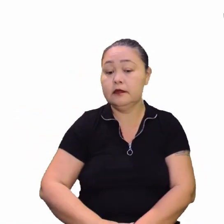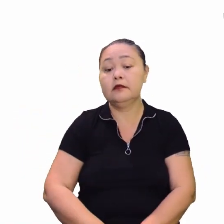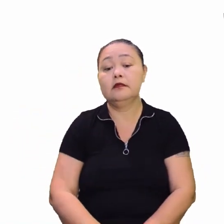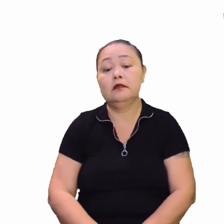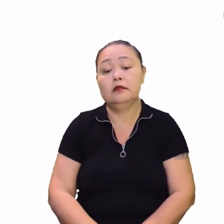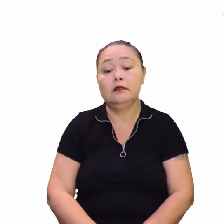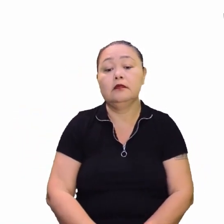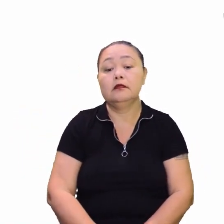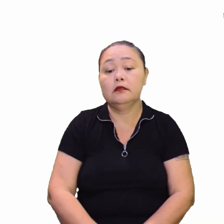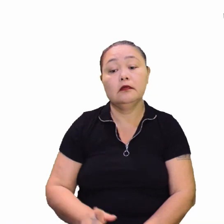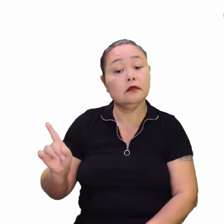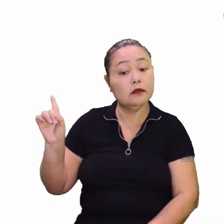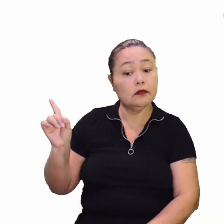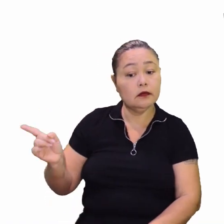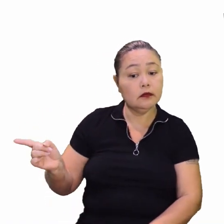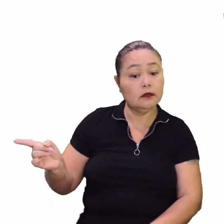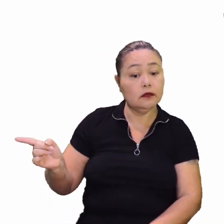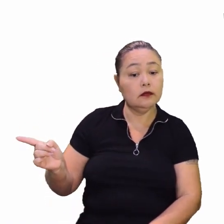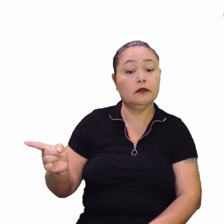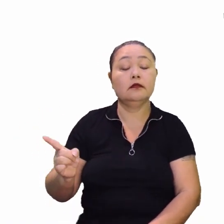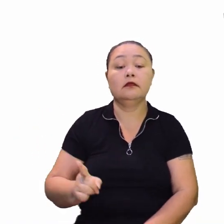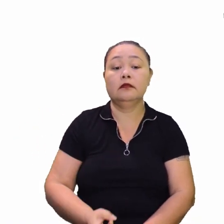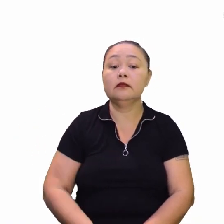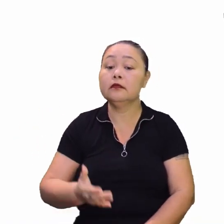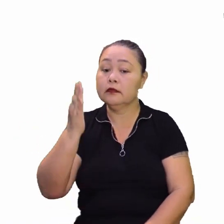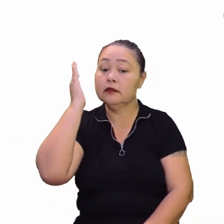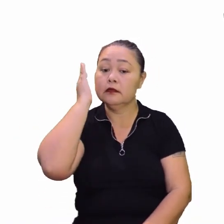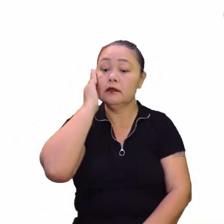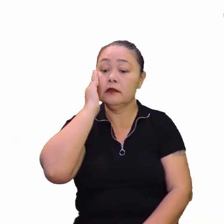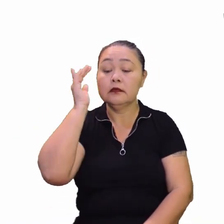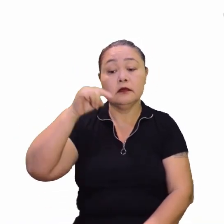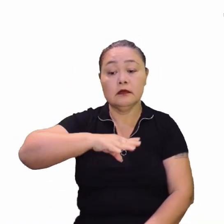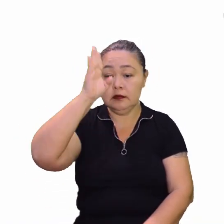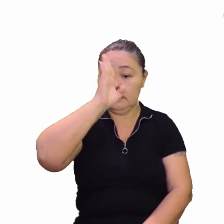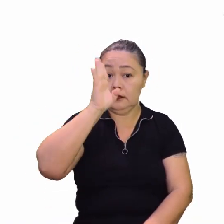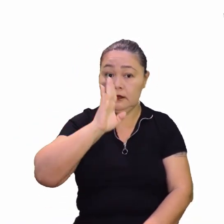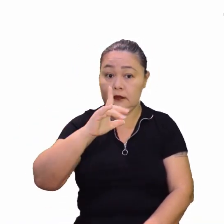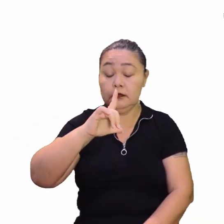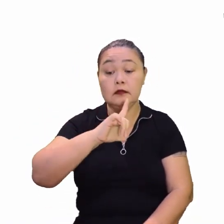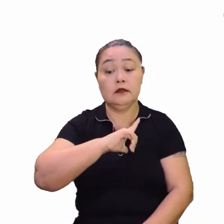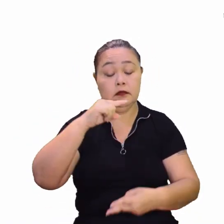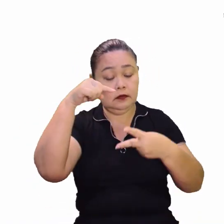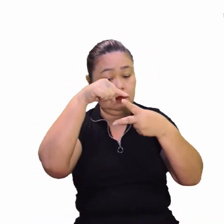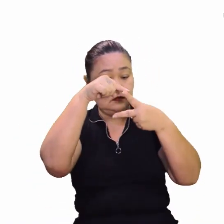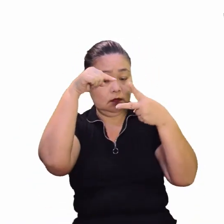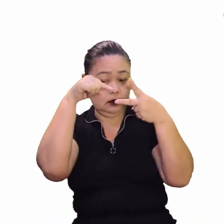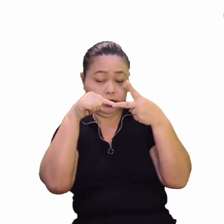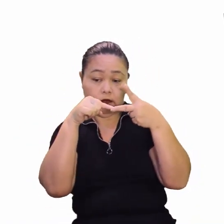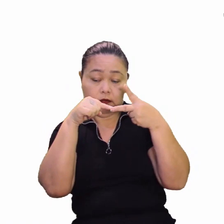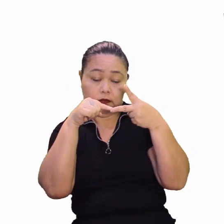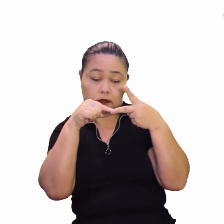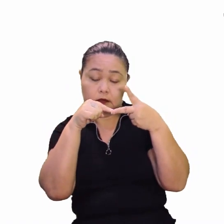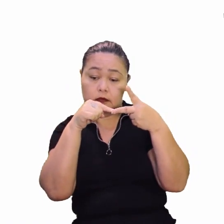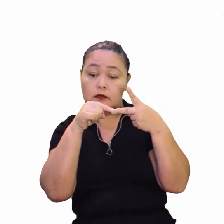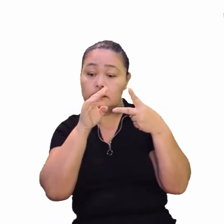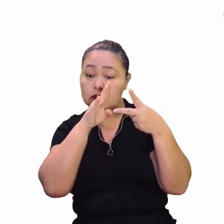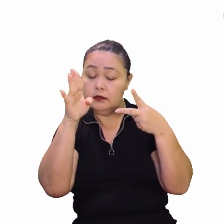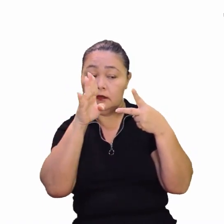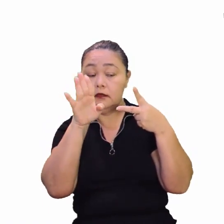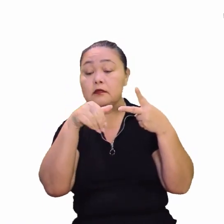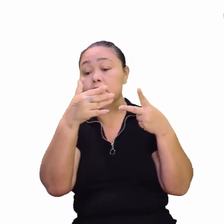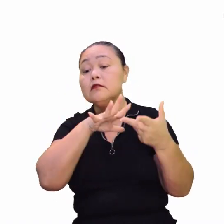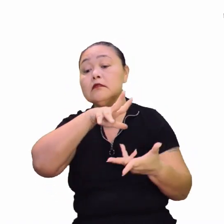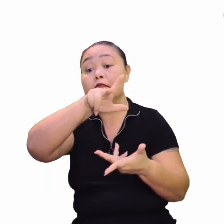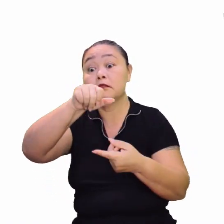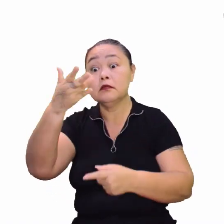nosso território nacional. Beleza? Então, você já sabe que aqui no Brasil, nós temos aí dois que são destaques